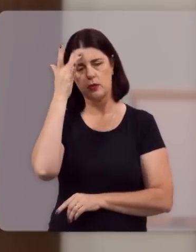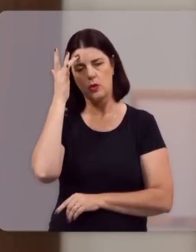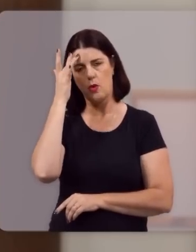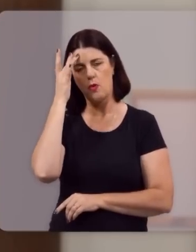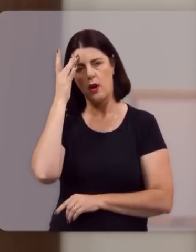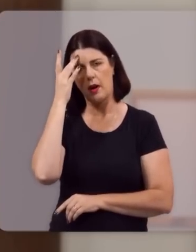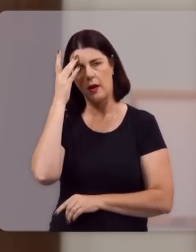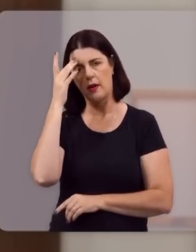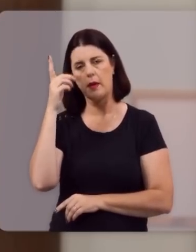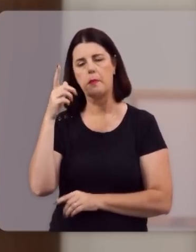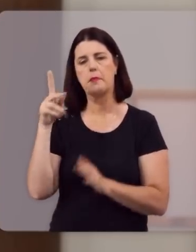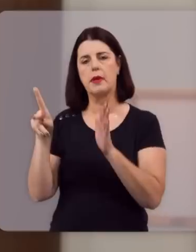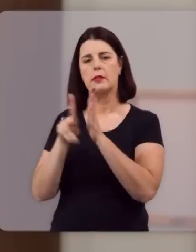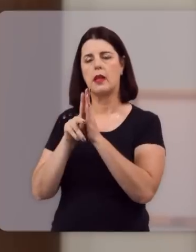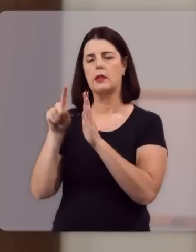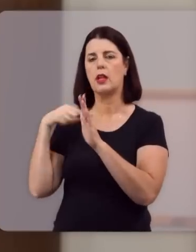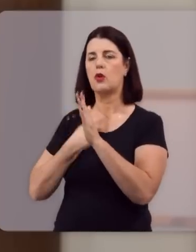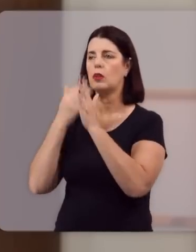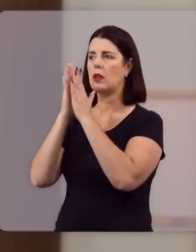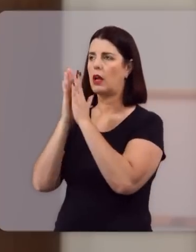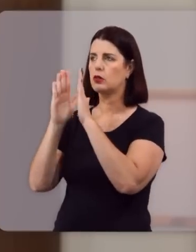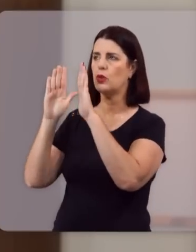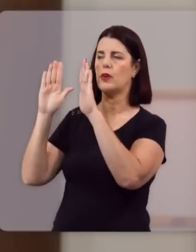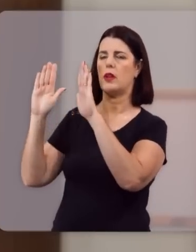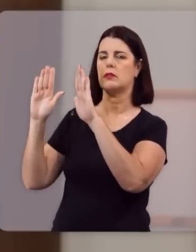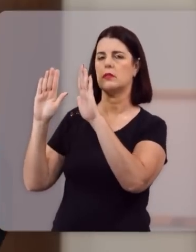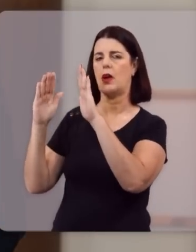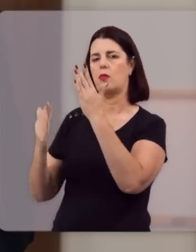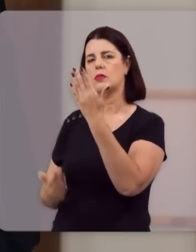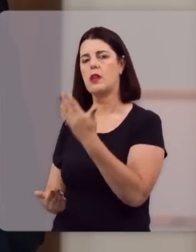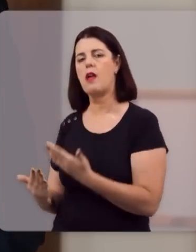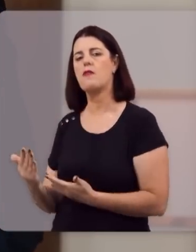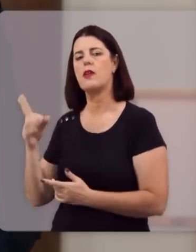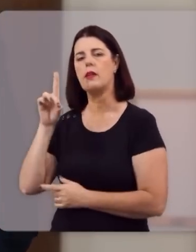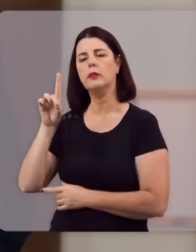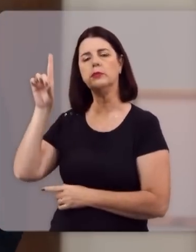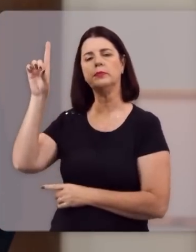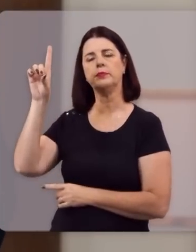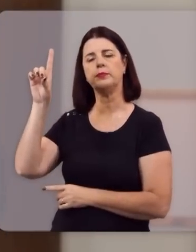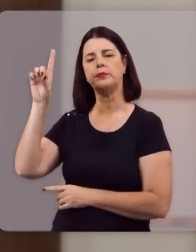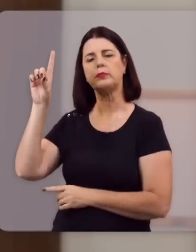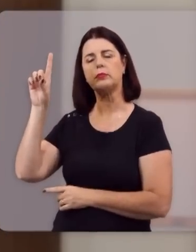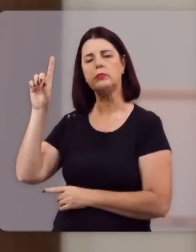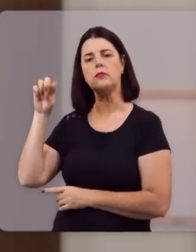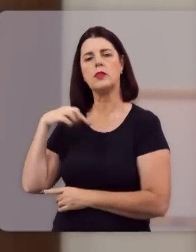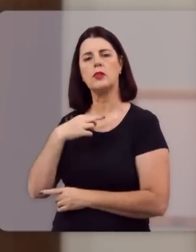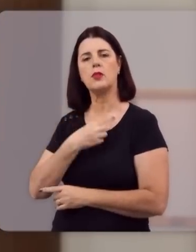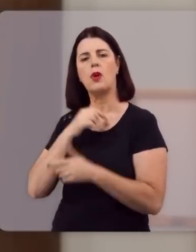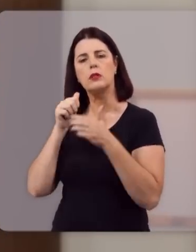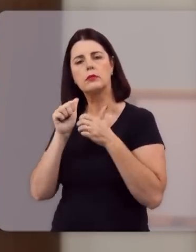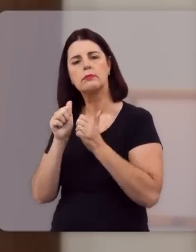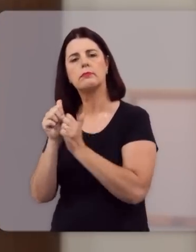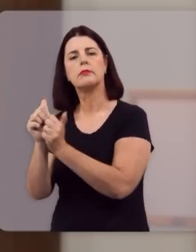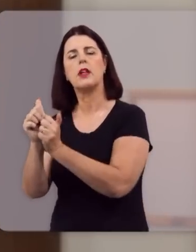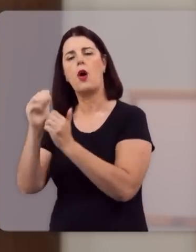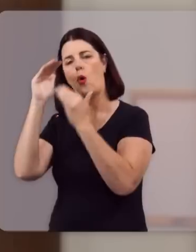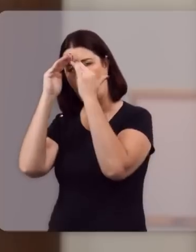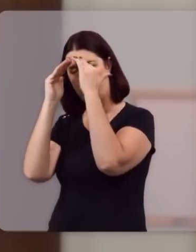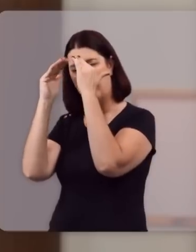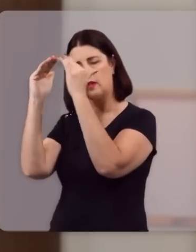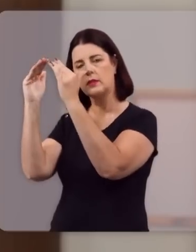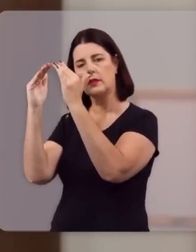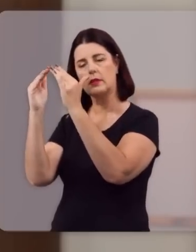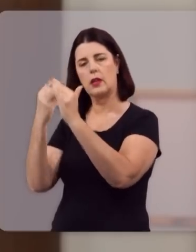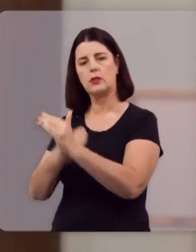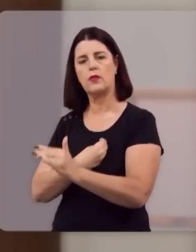que merece a nossa adoração. Este é aquele a quem nós servimos, este é aquele a quem nós seguimos, e por estas